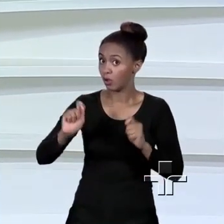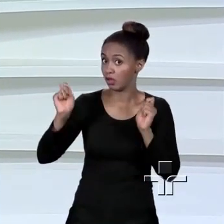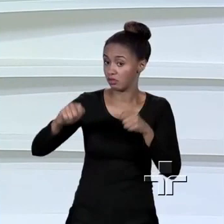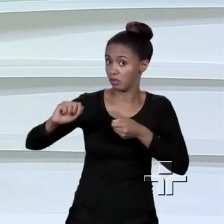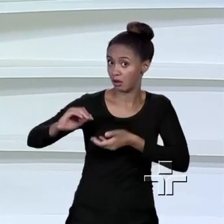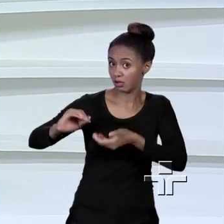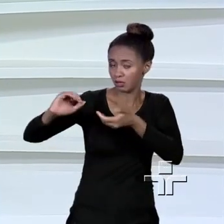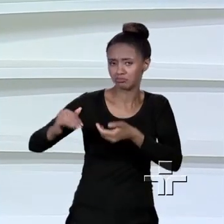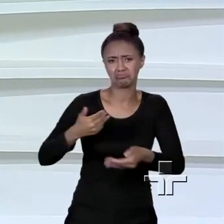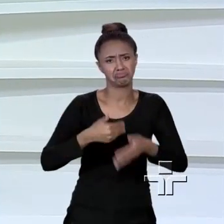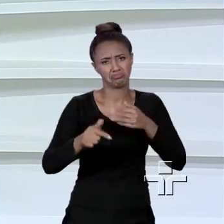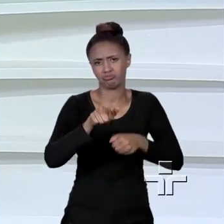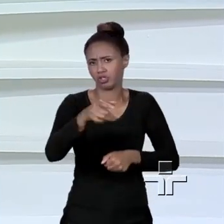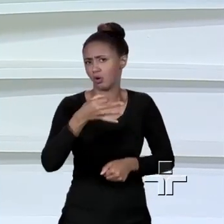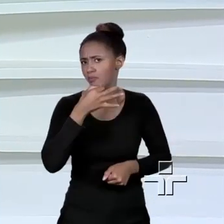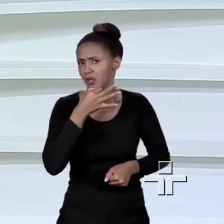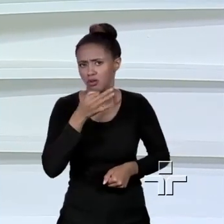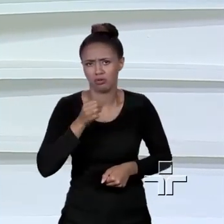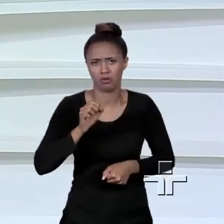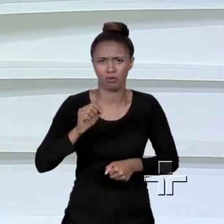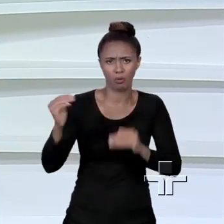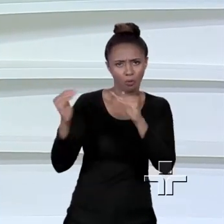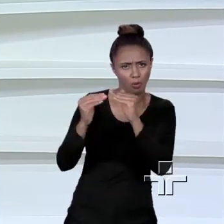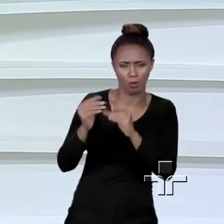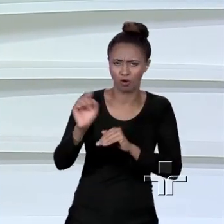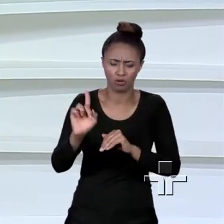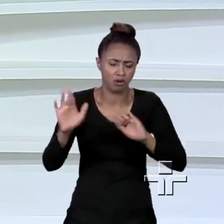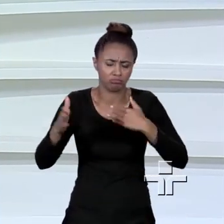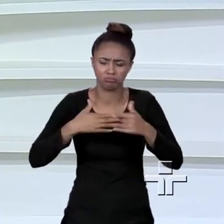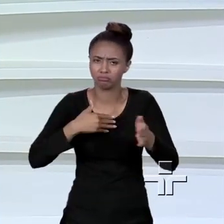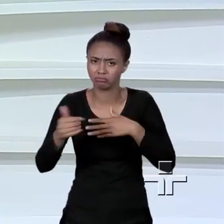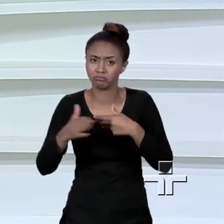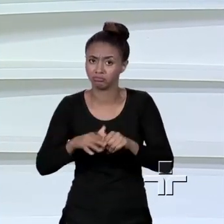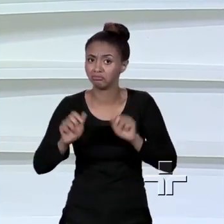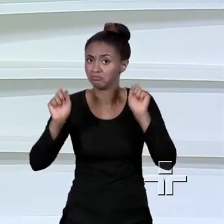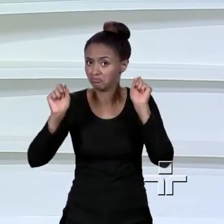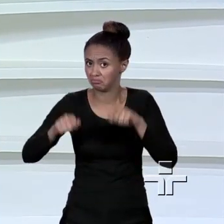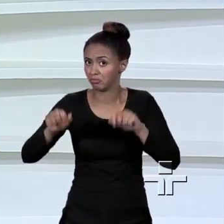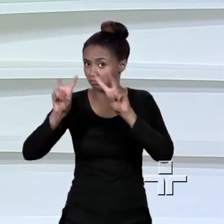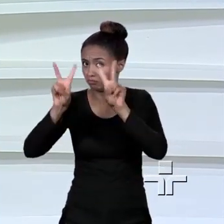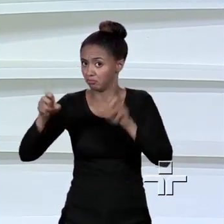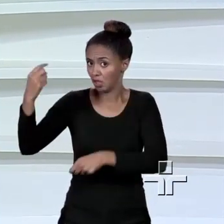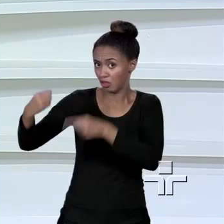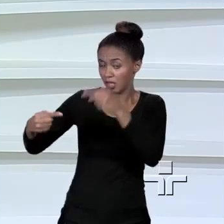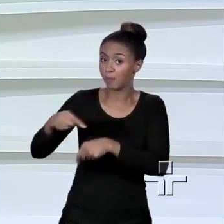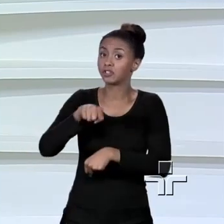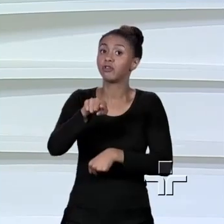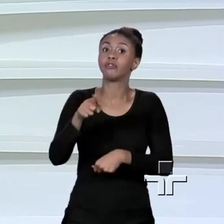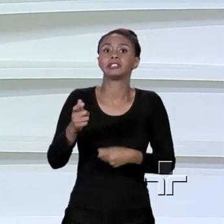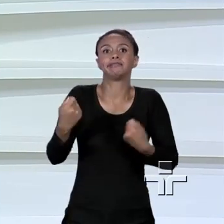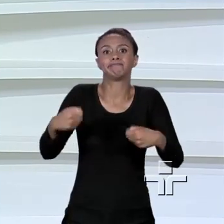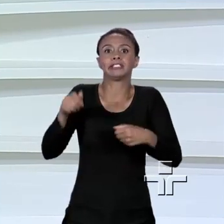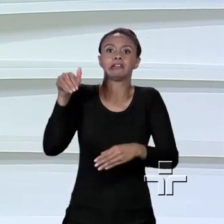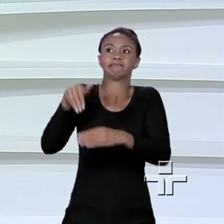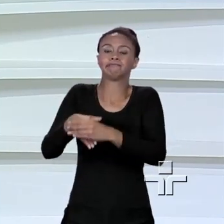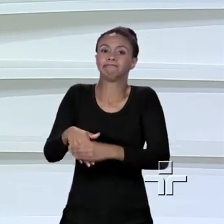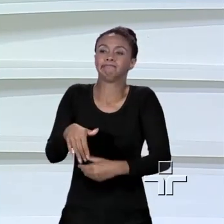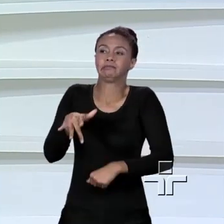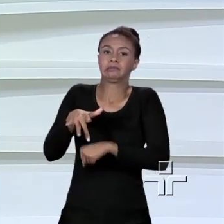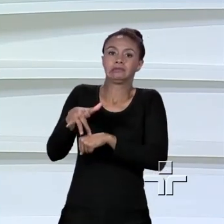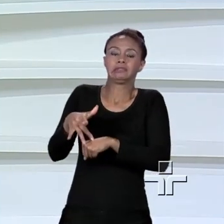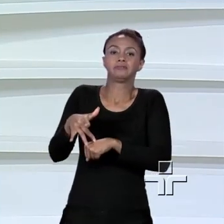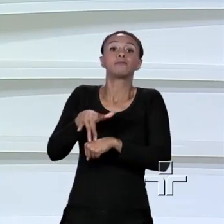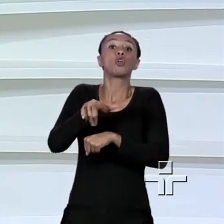da senhora concordar com o Dória ou não, por exemplo. Claro. E é possível que esse debate apareça e a senhora tenha que votar.